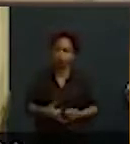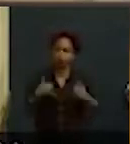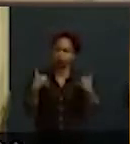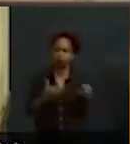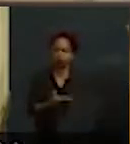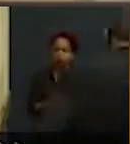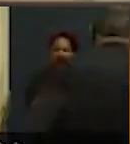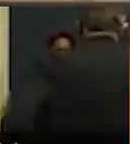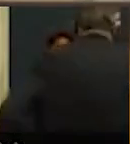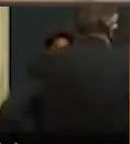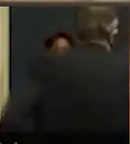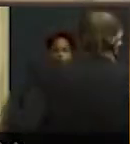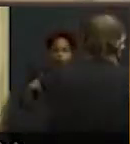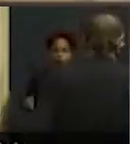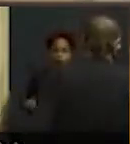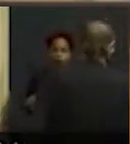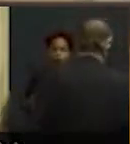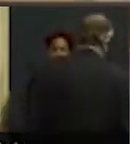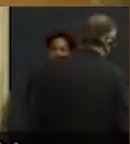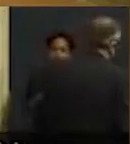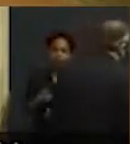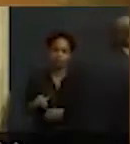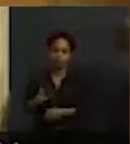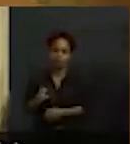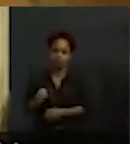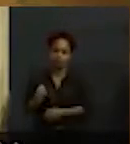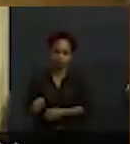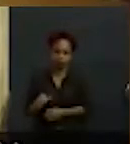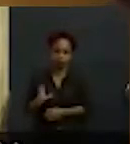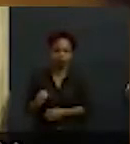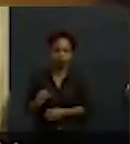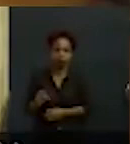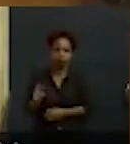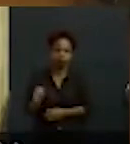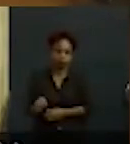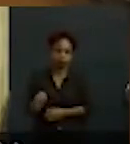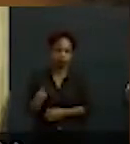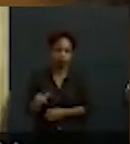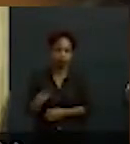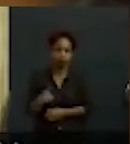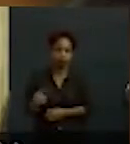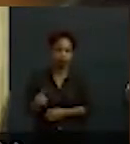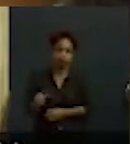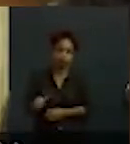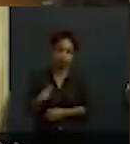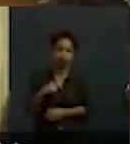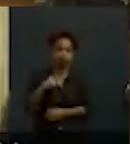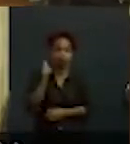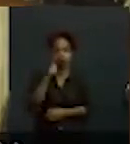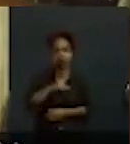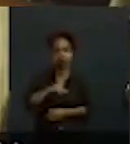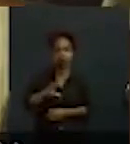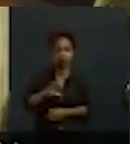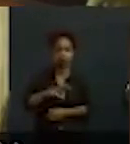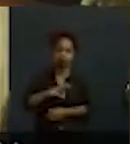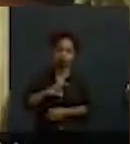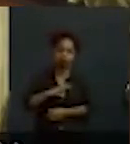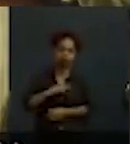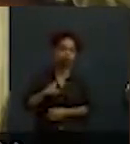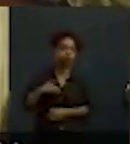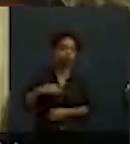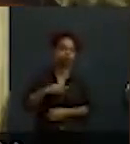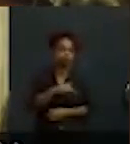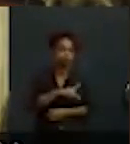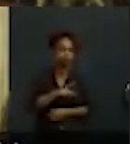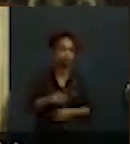convidar o professor Marcos do Couto Bezerra Cavalcante para receber o colar do mérito do Ministério